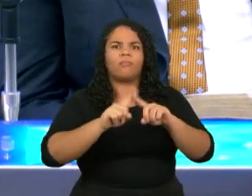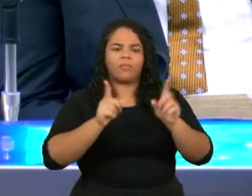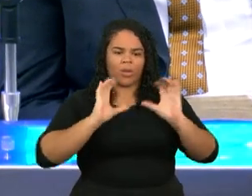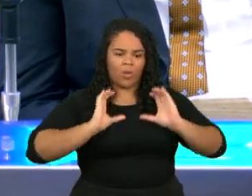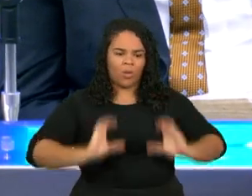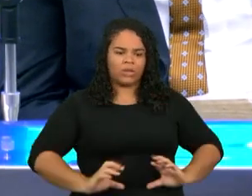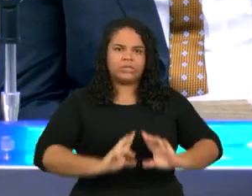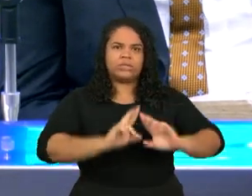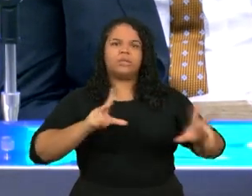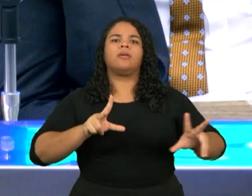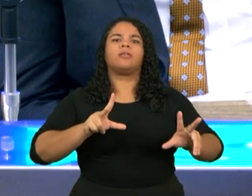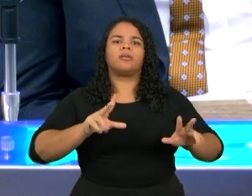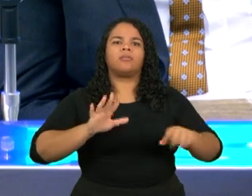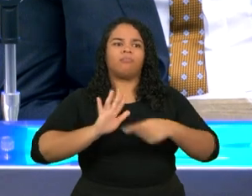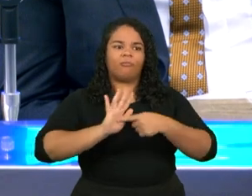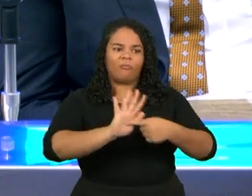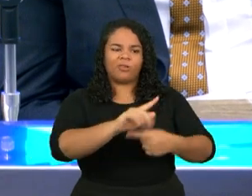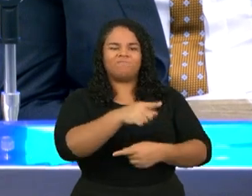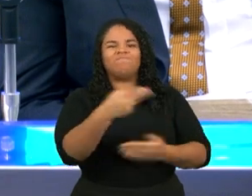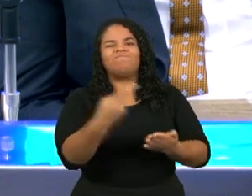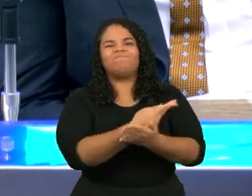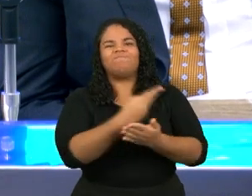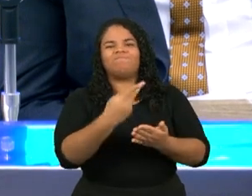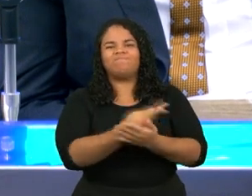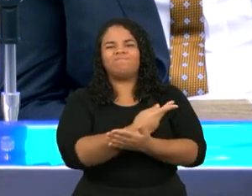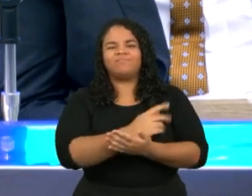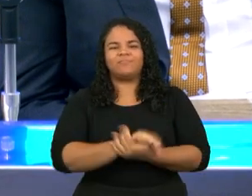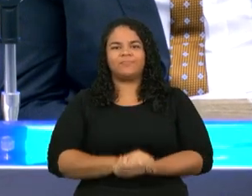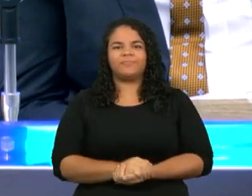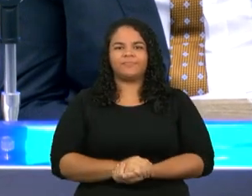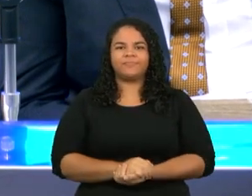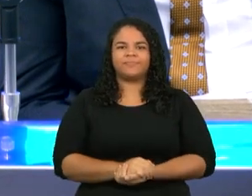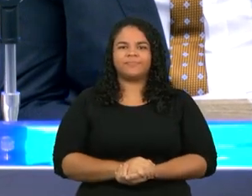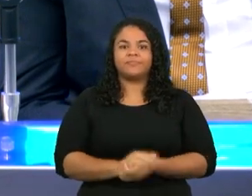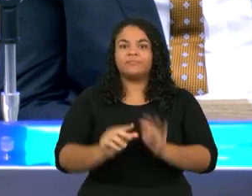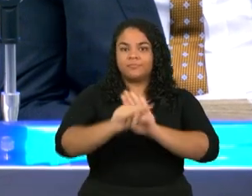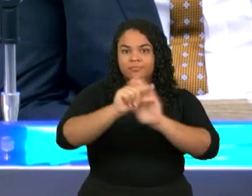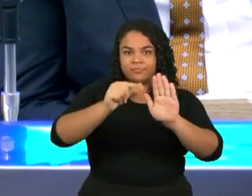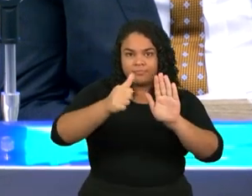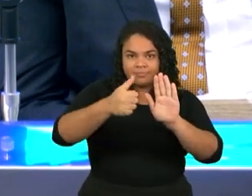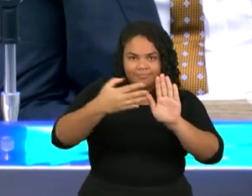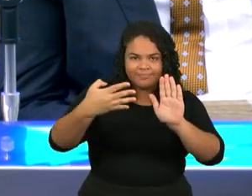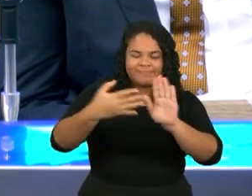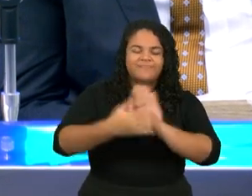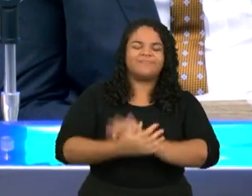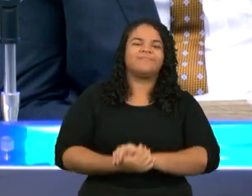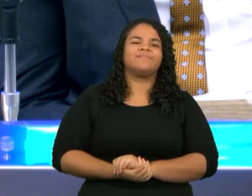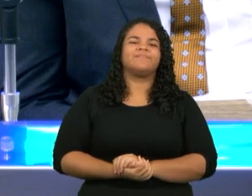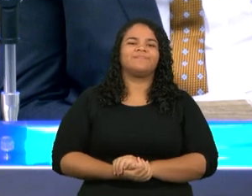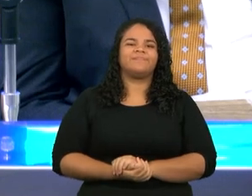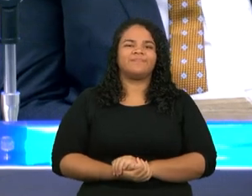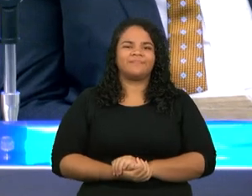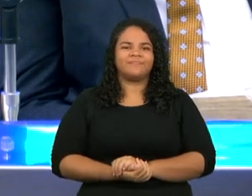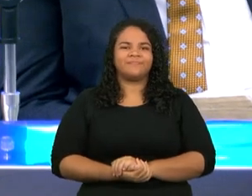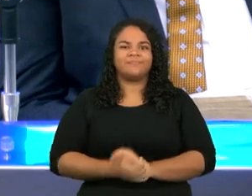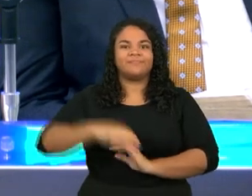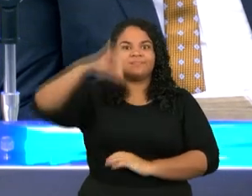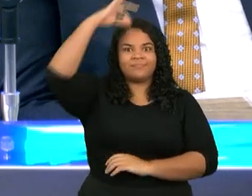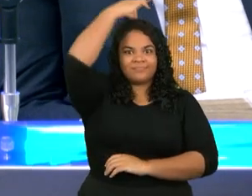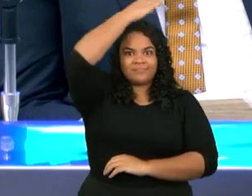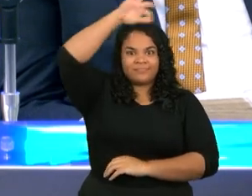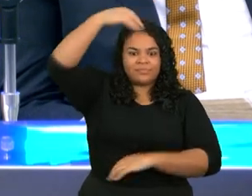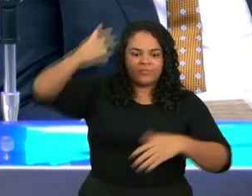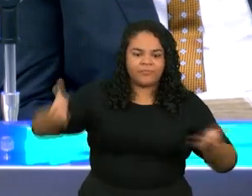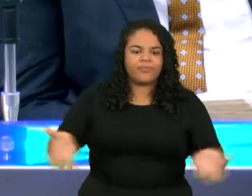o versículo o Versículo 14 diz assim pelo que diz desperta ou do que